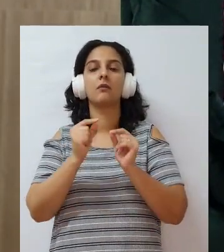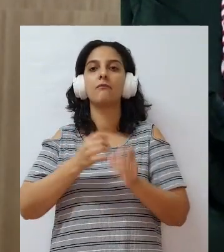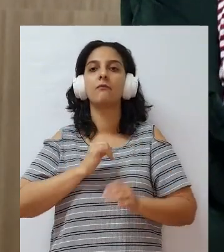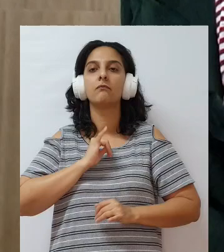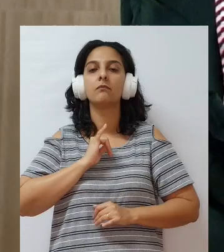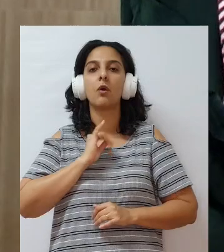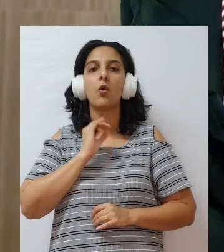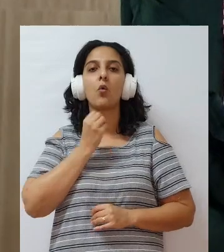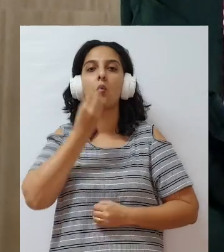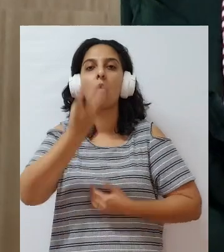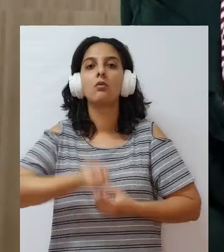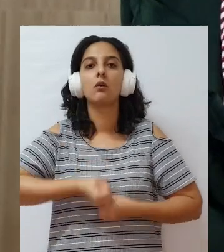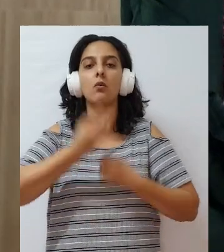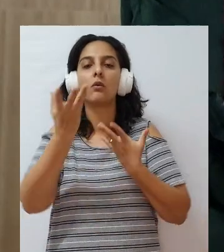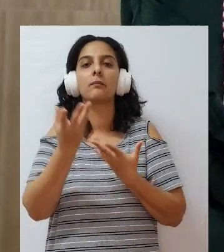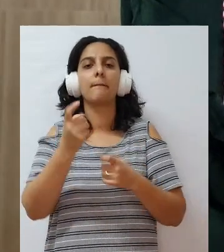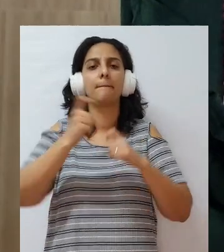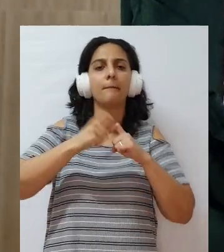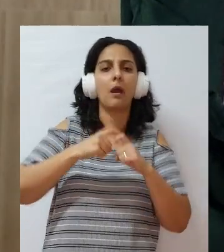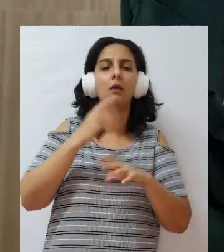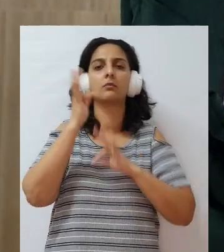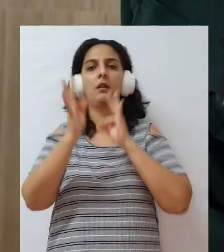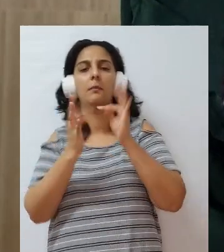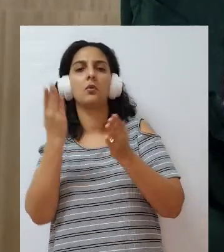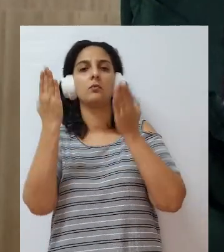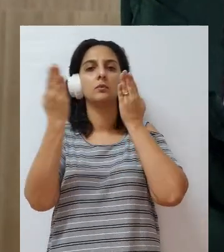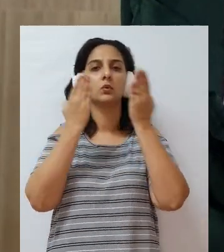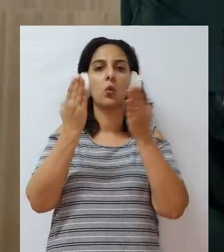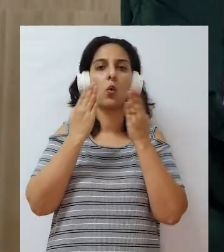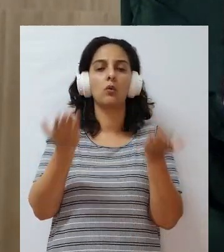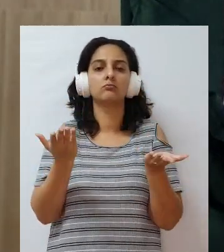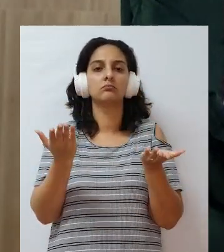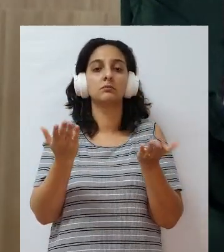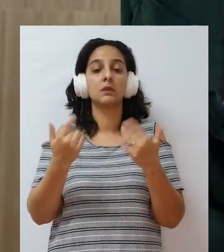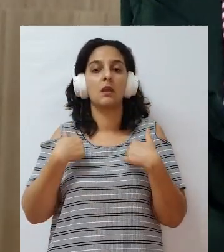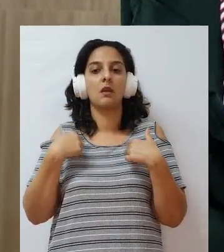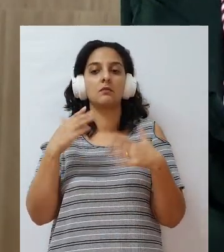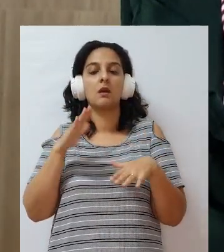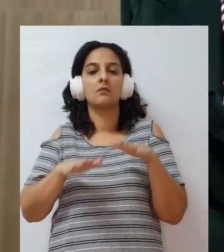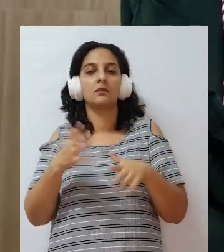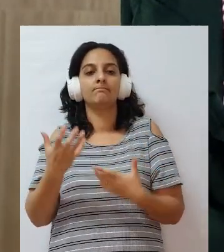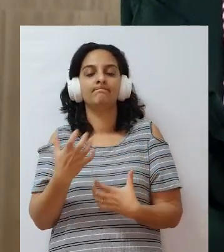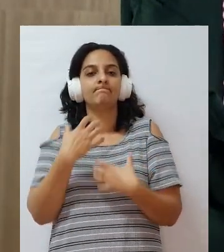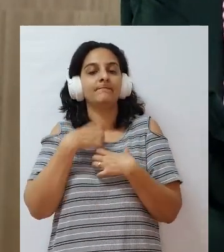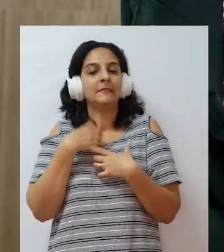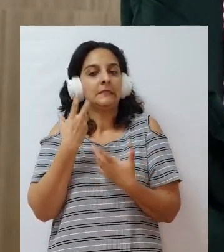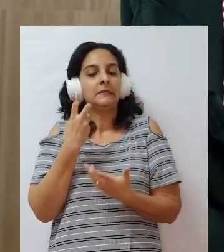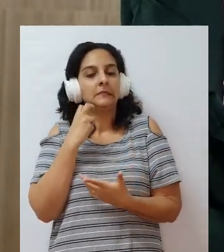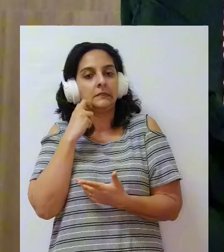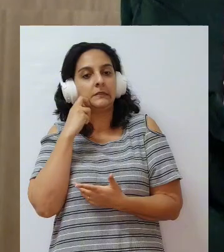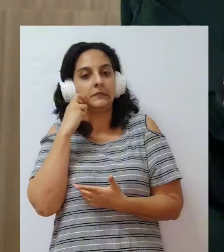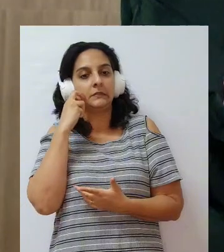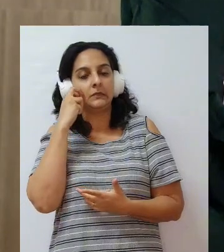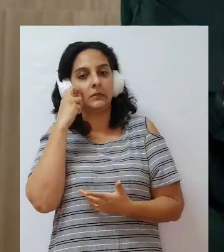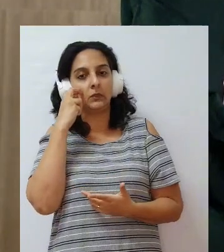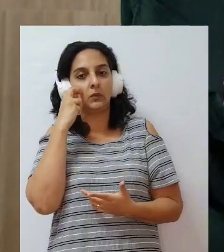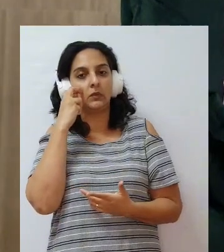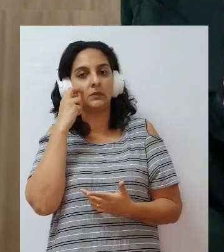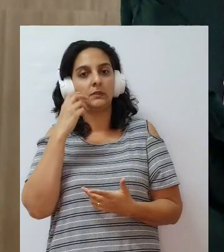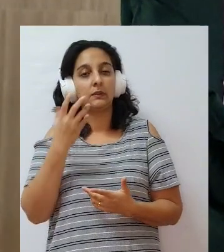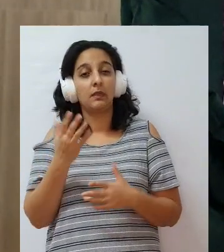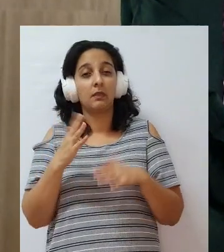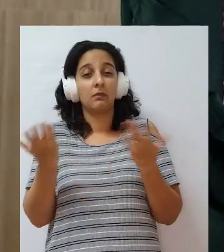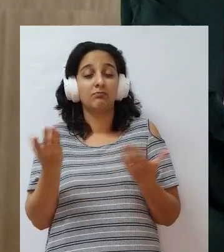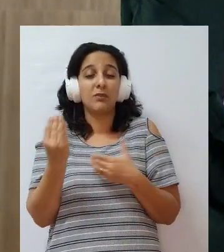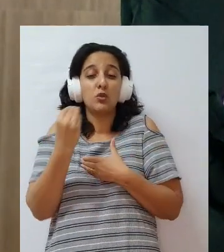médico, terapeuta, nosso psicólogo, que às vezes a gente fica constrangida, a gente fica com vergonha, ou é uma coisa muito íntima